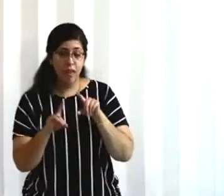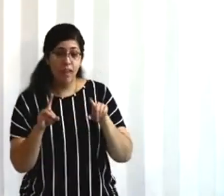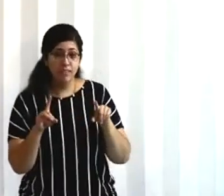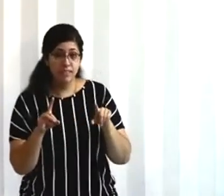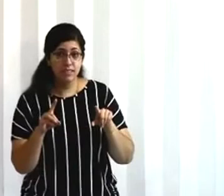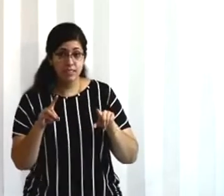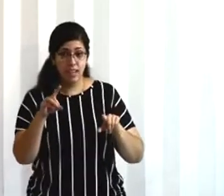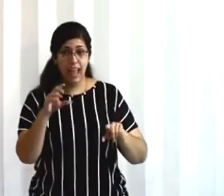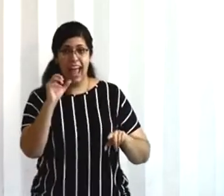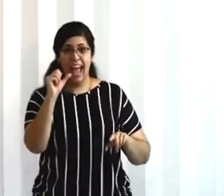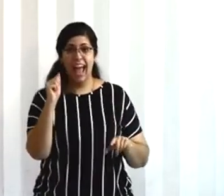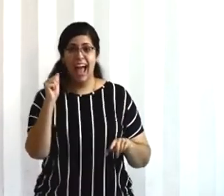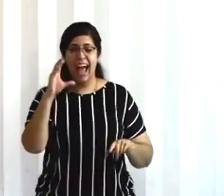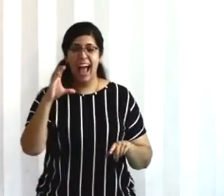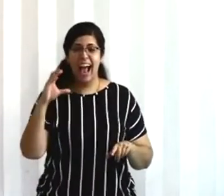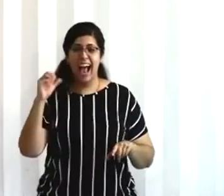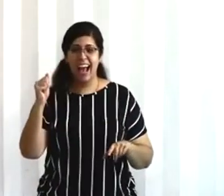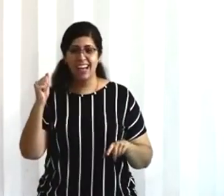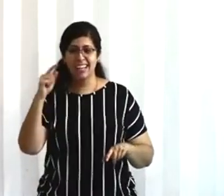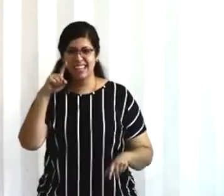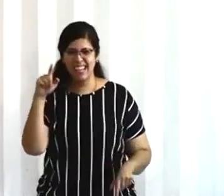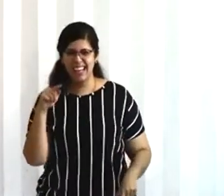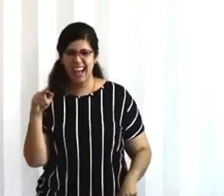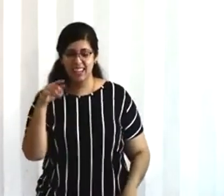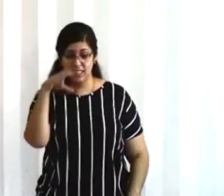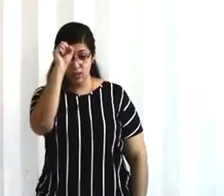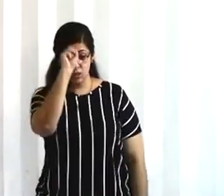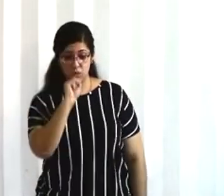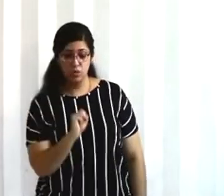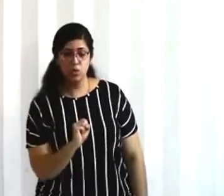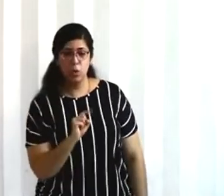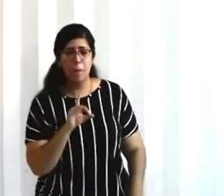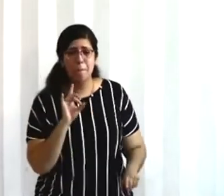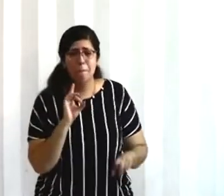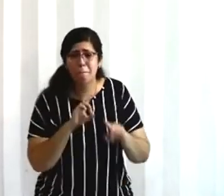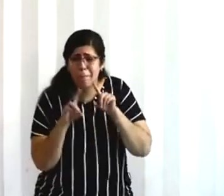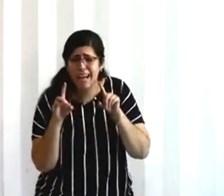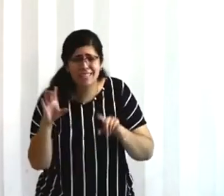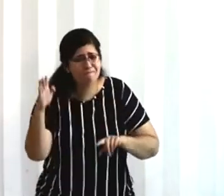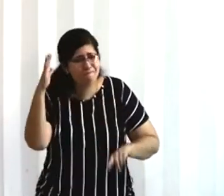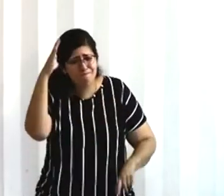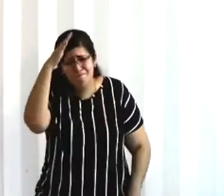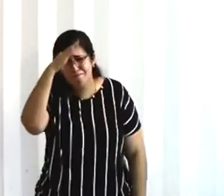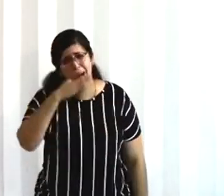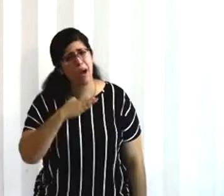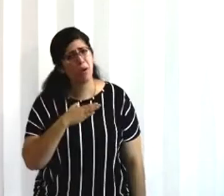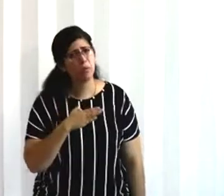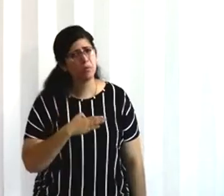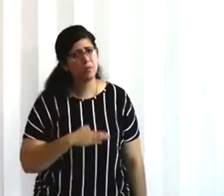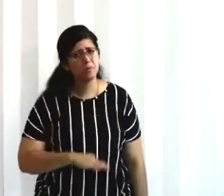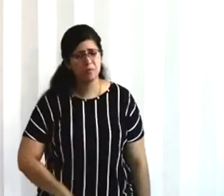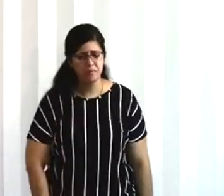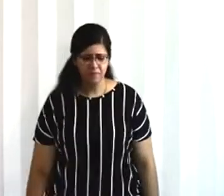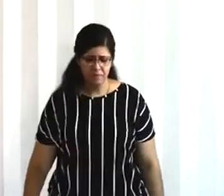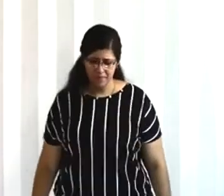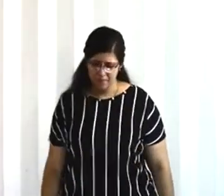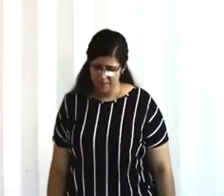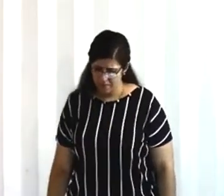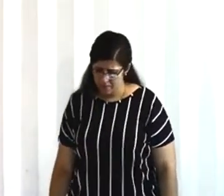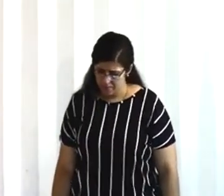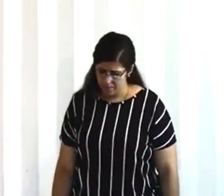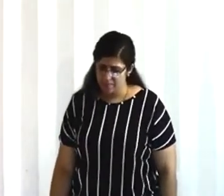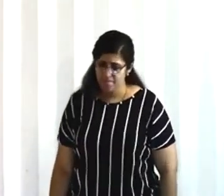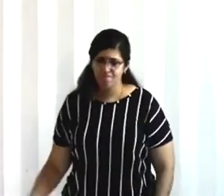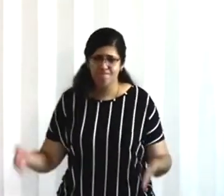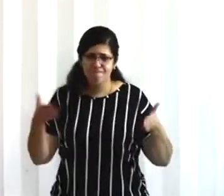mas Acás, segundo o texto de 2 Reis e 2 Crônicas, ele faz o que é mal perante o Senhor e anda